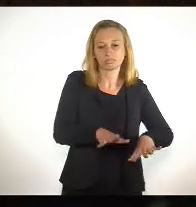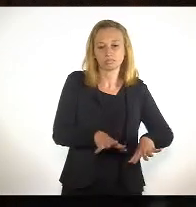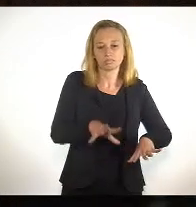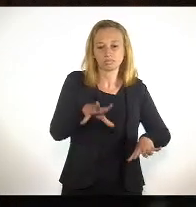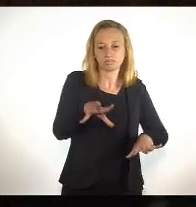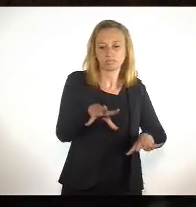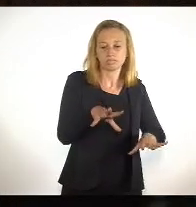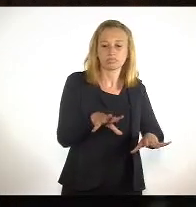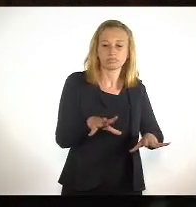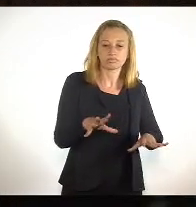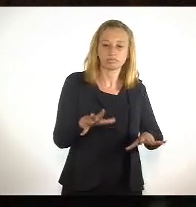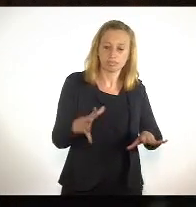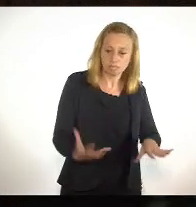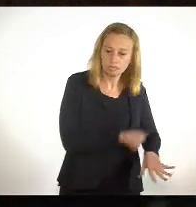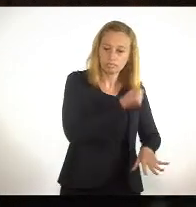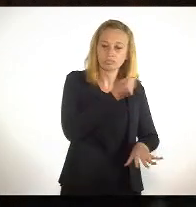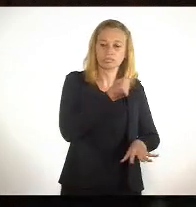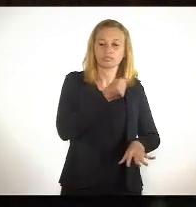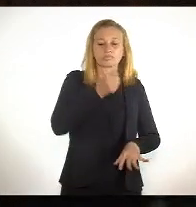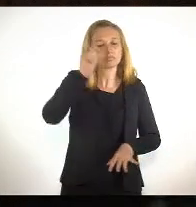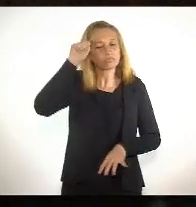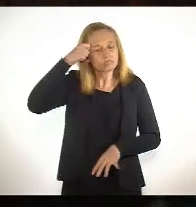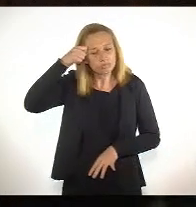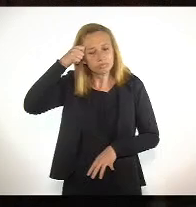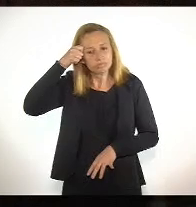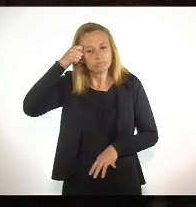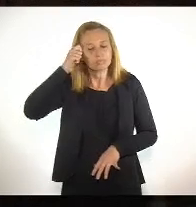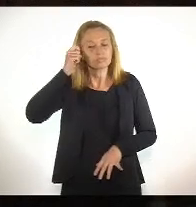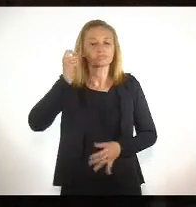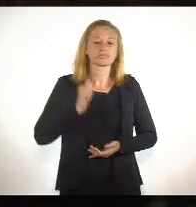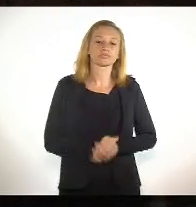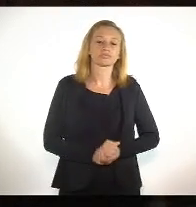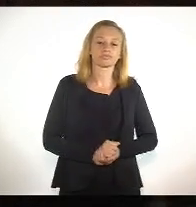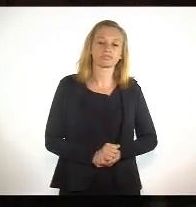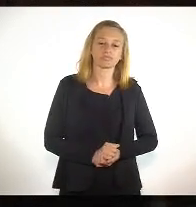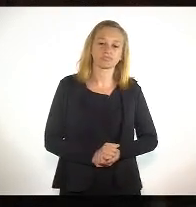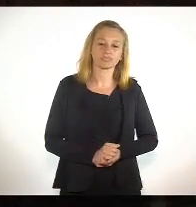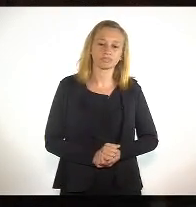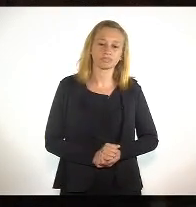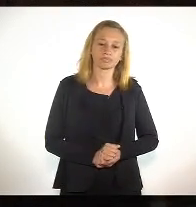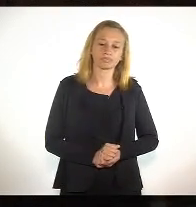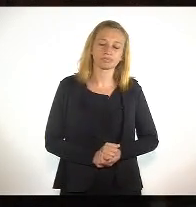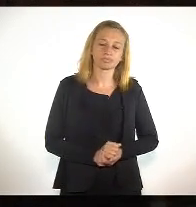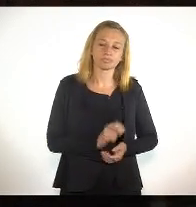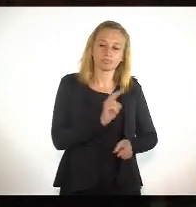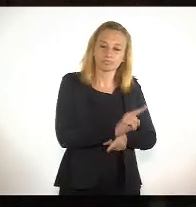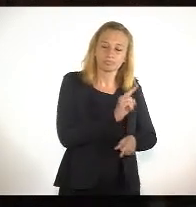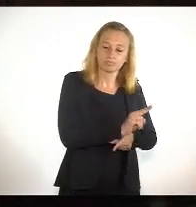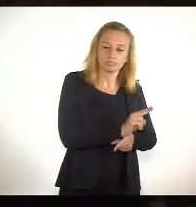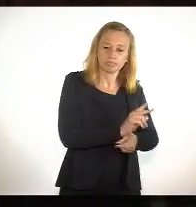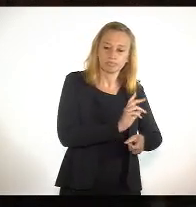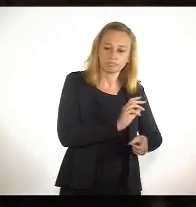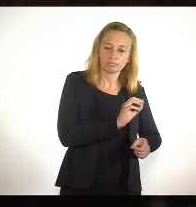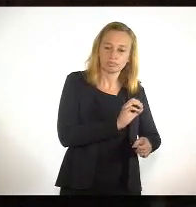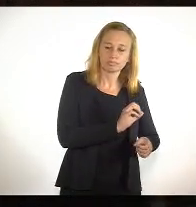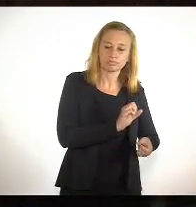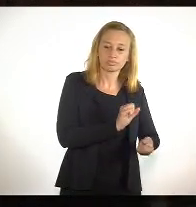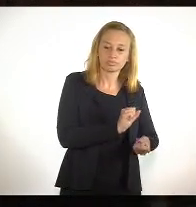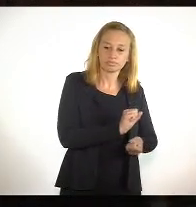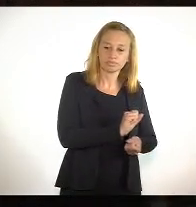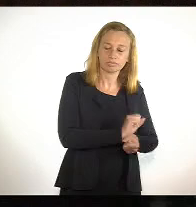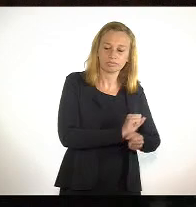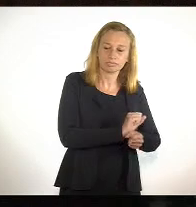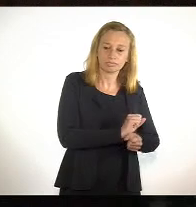os negros, por estar com os negros sobre a sua tutela, acabou arranjando